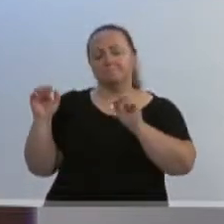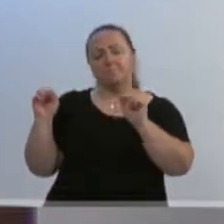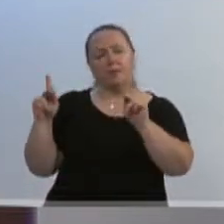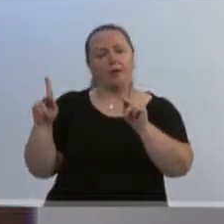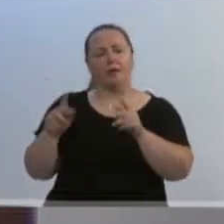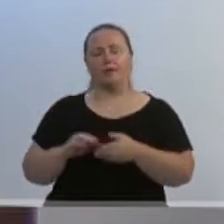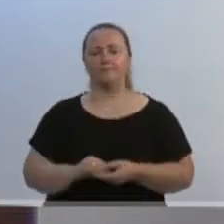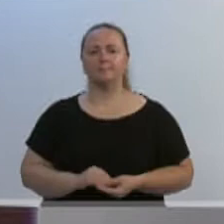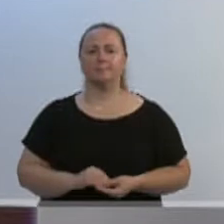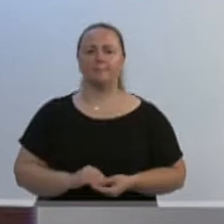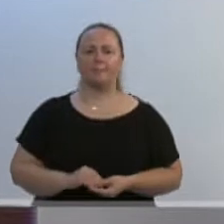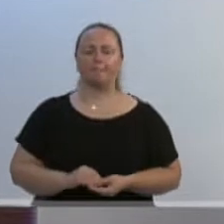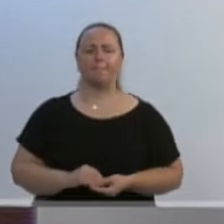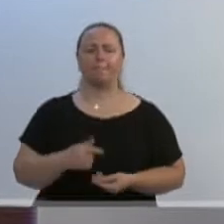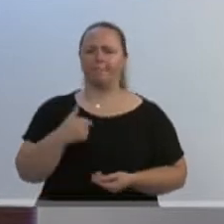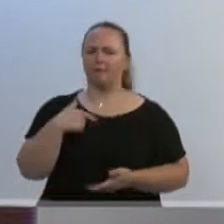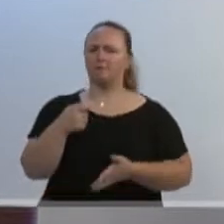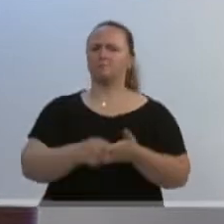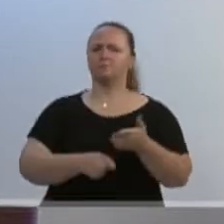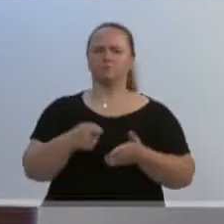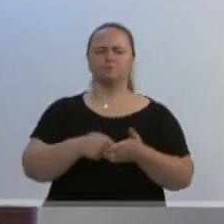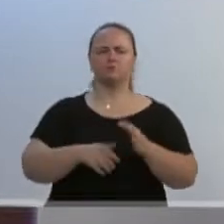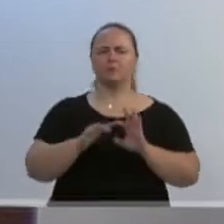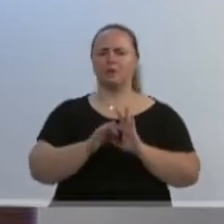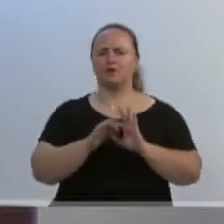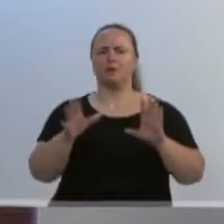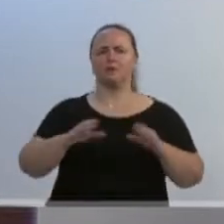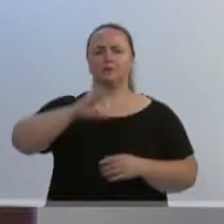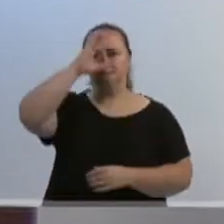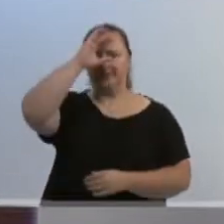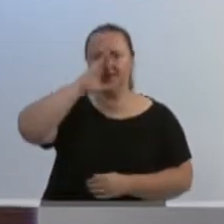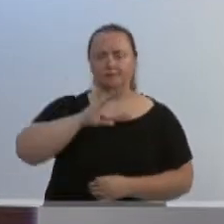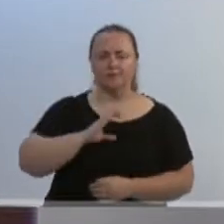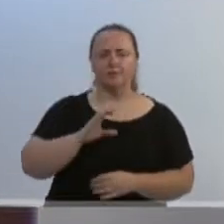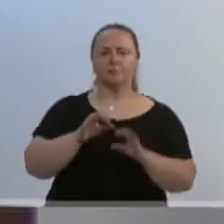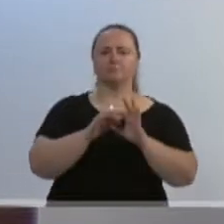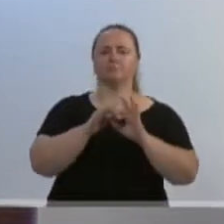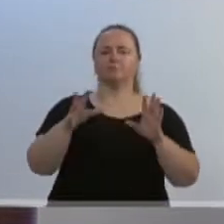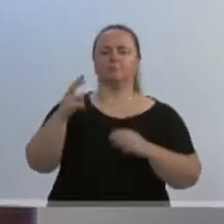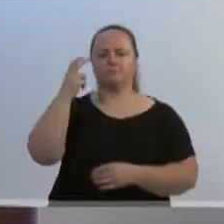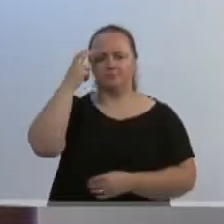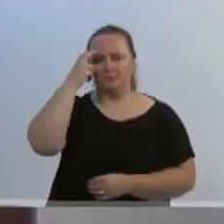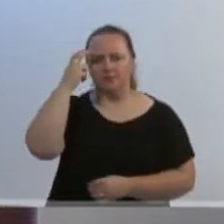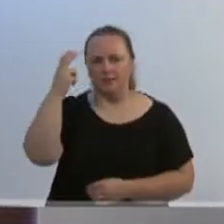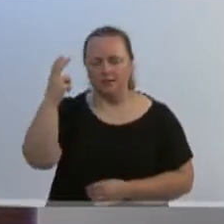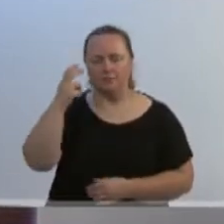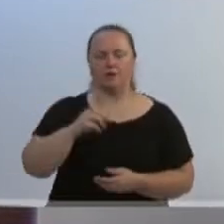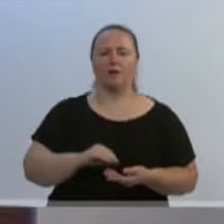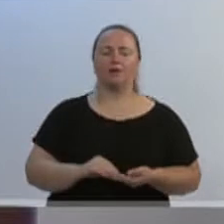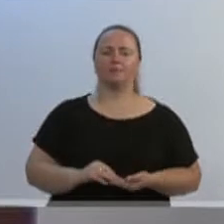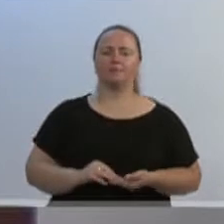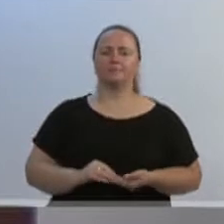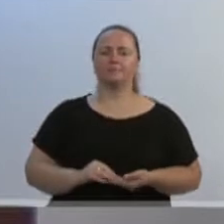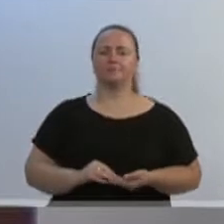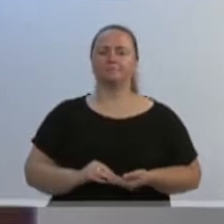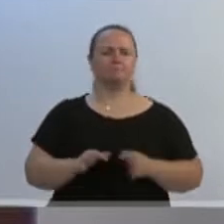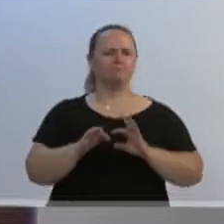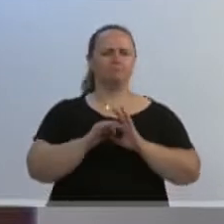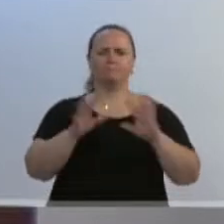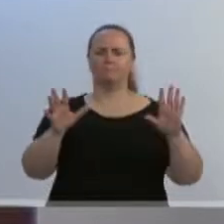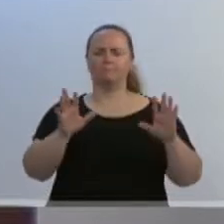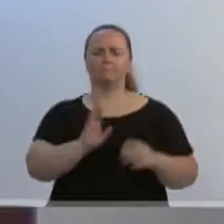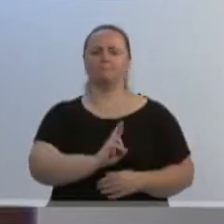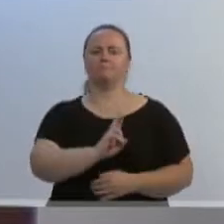defendo a liberdade civil, eu defendo a liberdade intelectual, eu defendo a liberdade